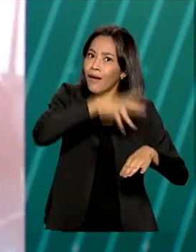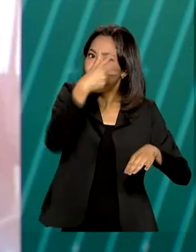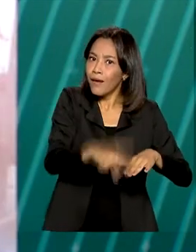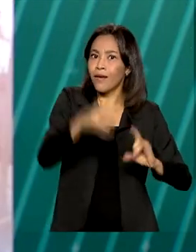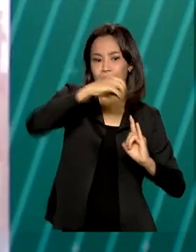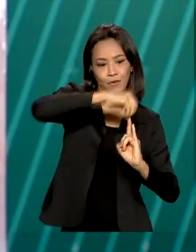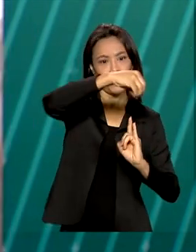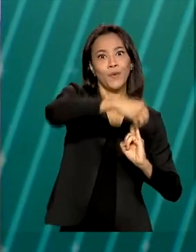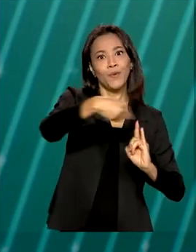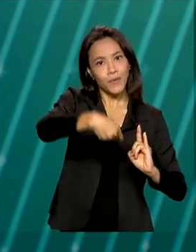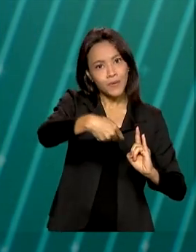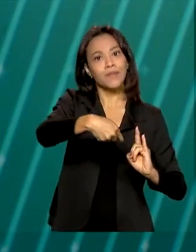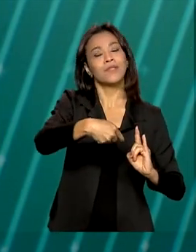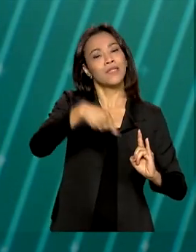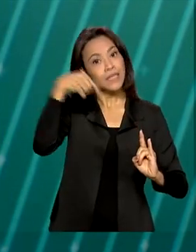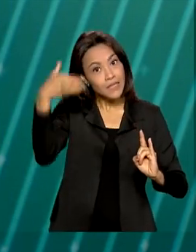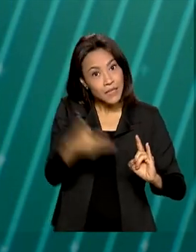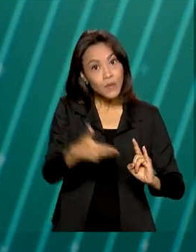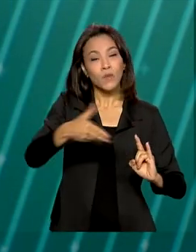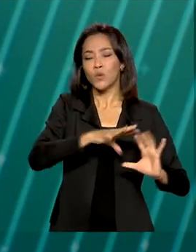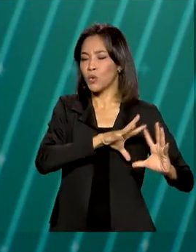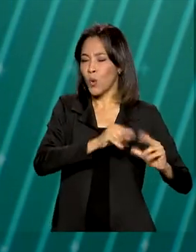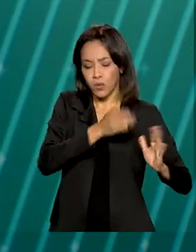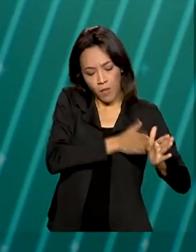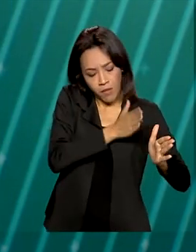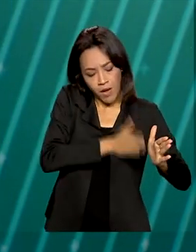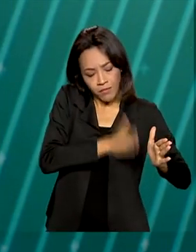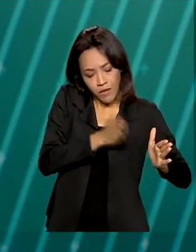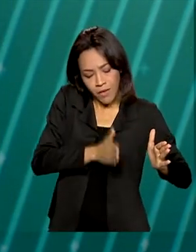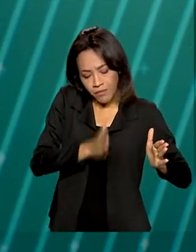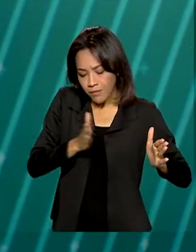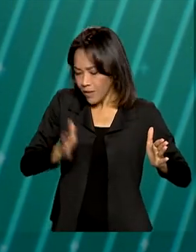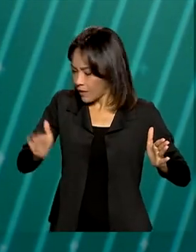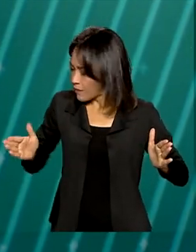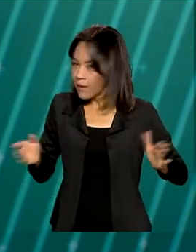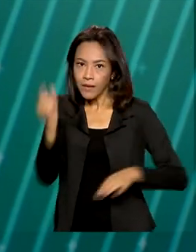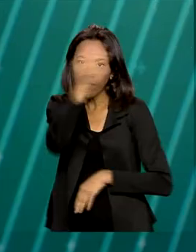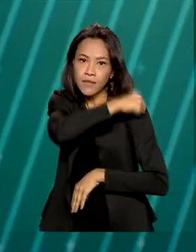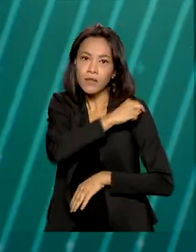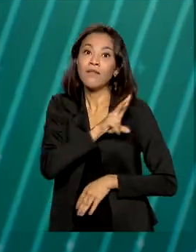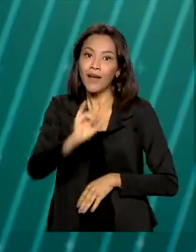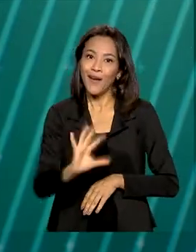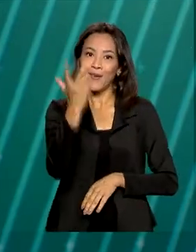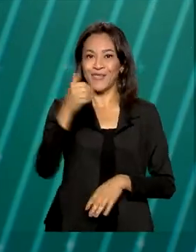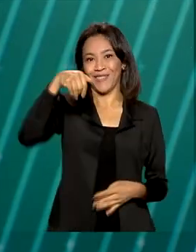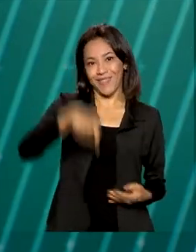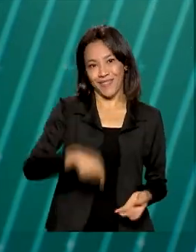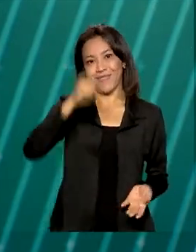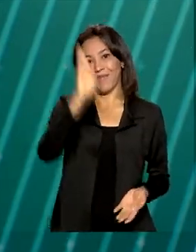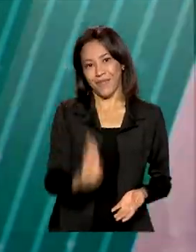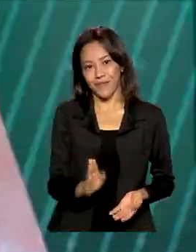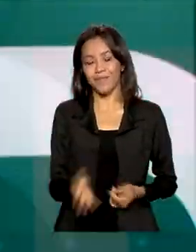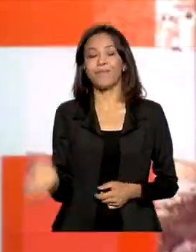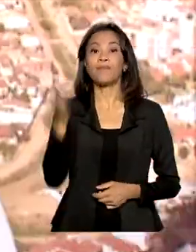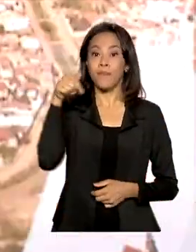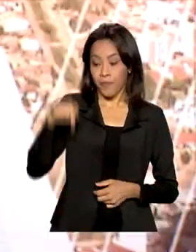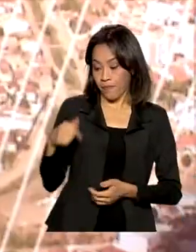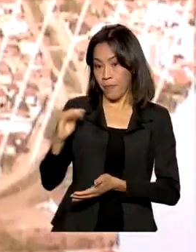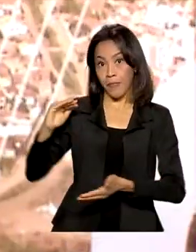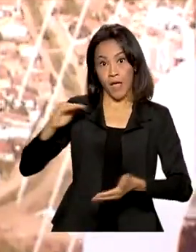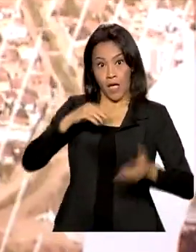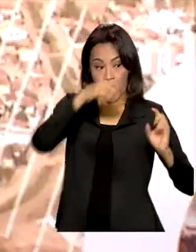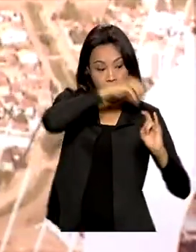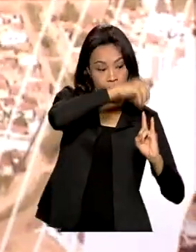própria frio Fiocruz E com isso todas as etapas de produção do imunizante não ocorrer aqui no Brasil segundo a Fiocruz